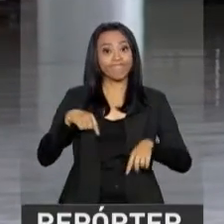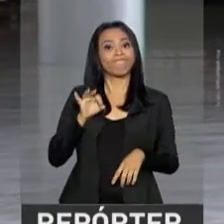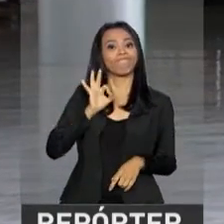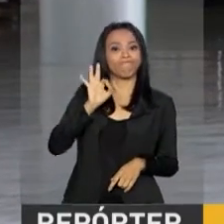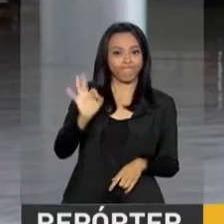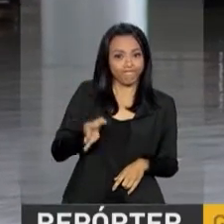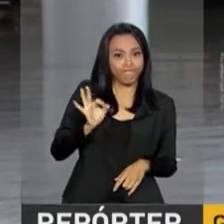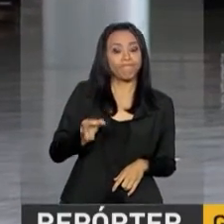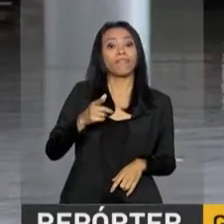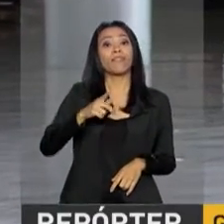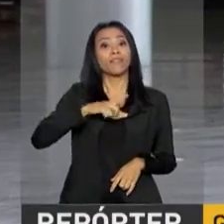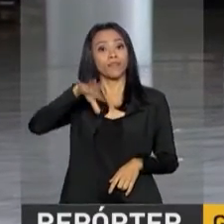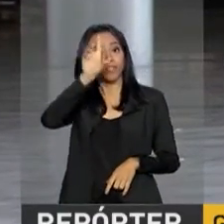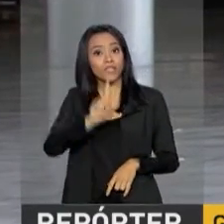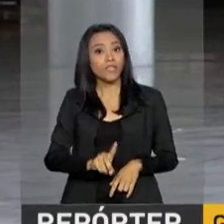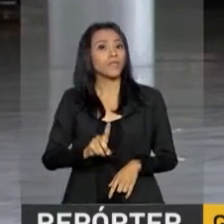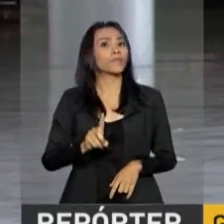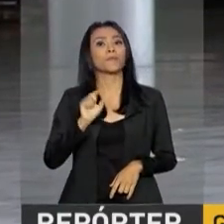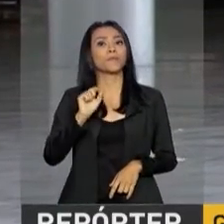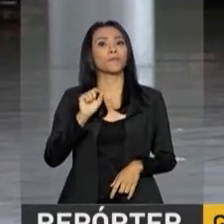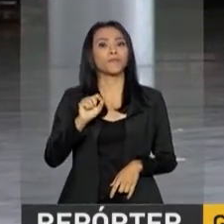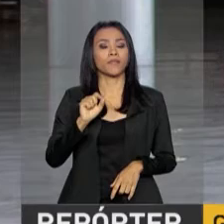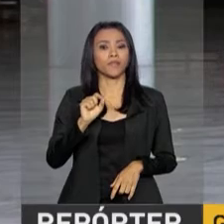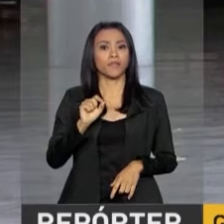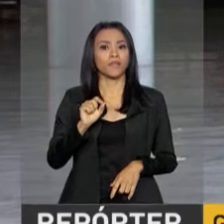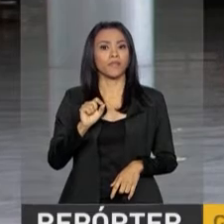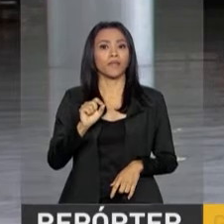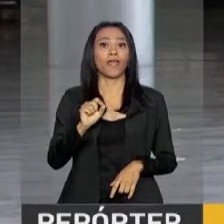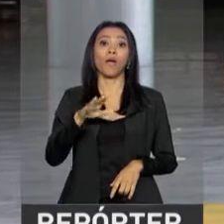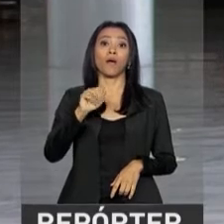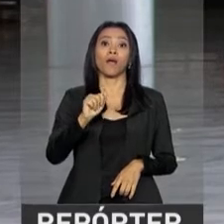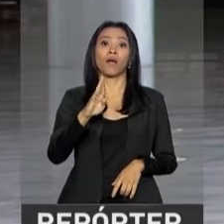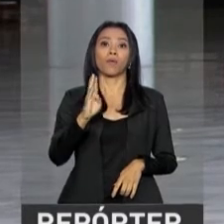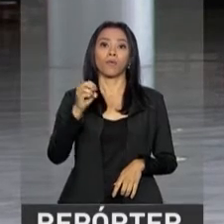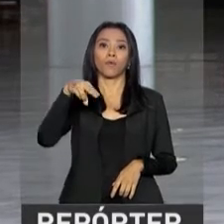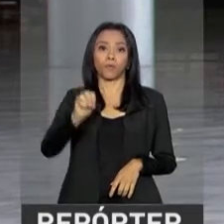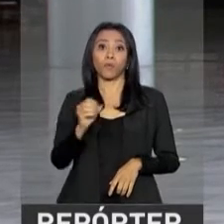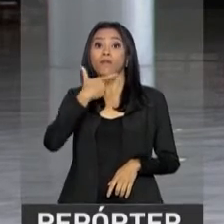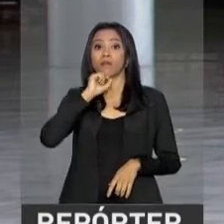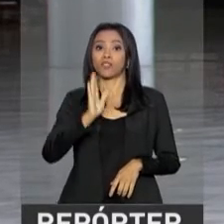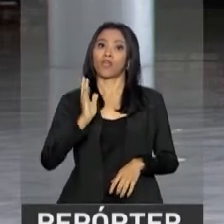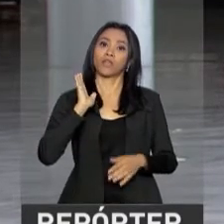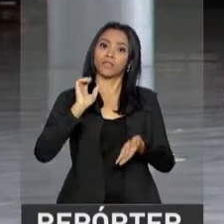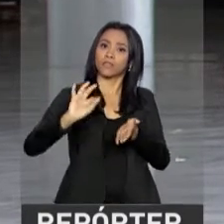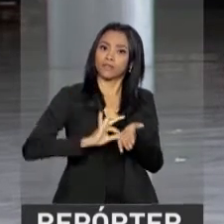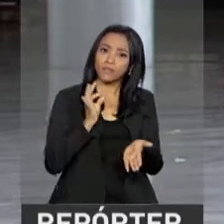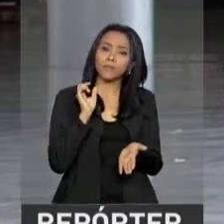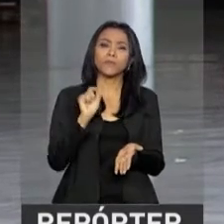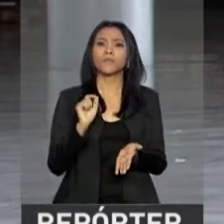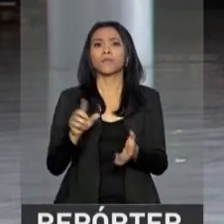mesmo é tem direito carla áudio tem direito ao benefício o trabalhador inscrito no programa de